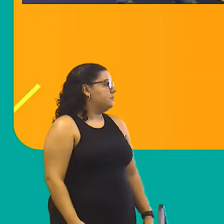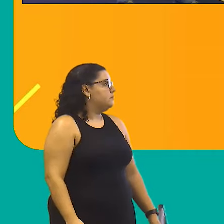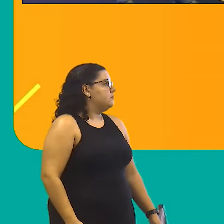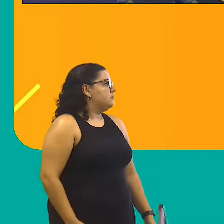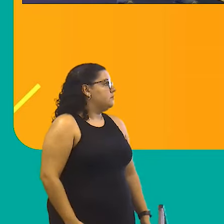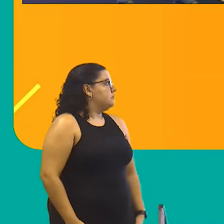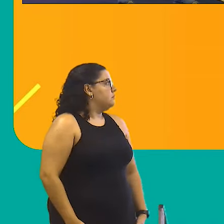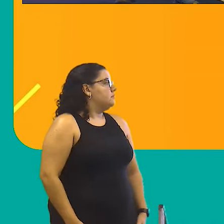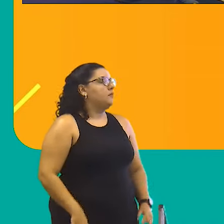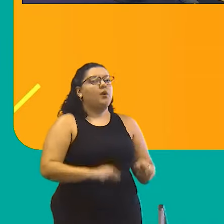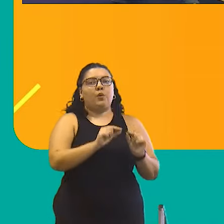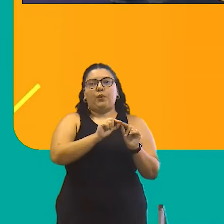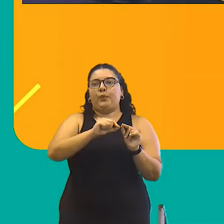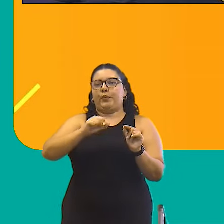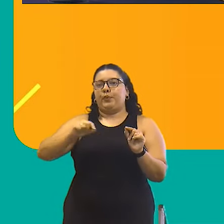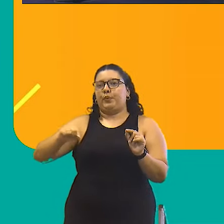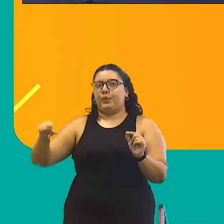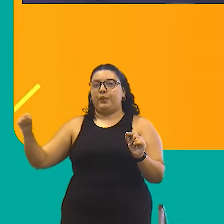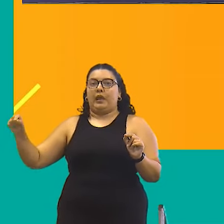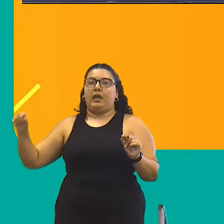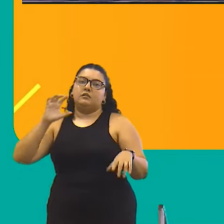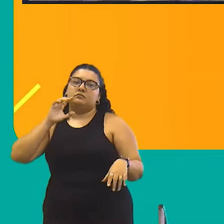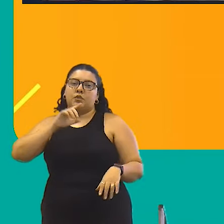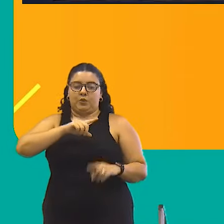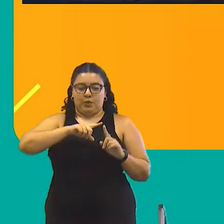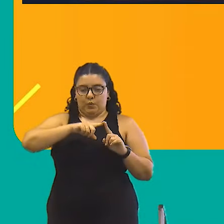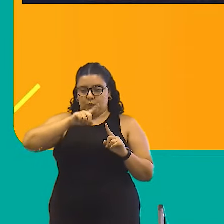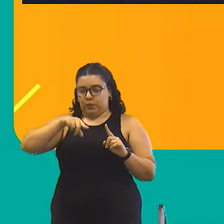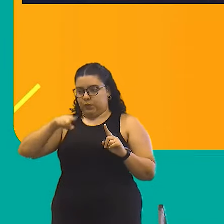Violeta vibra muito e aí fica curtinho, ó.